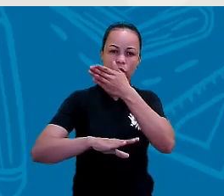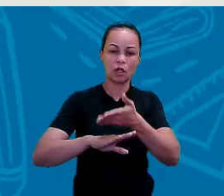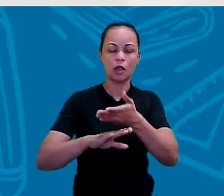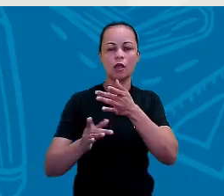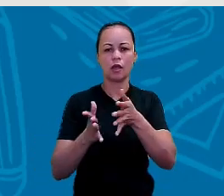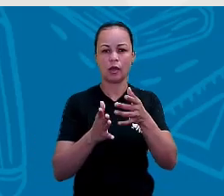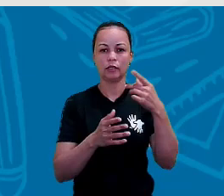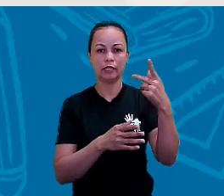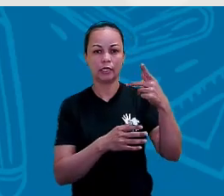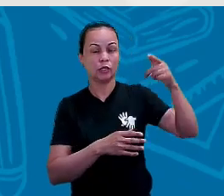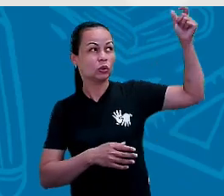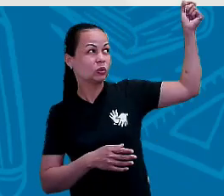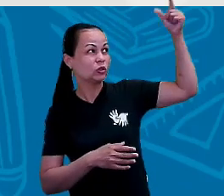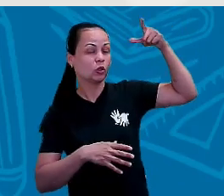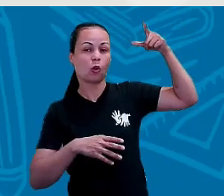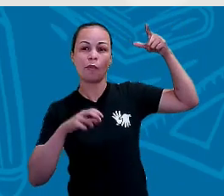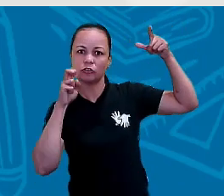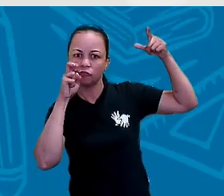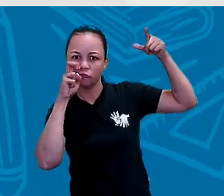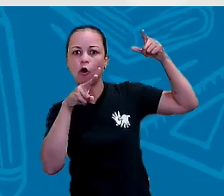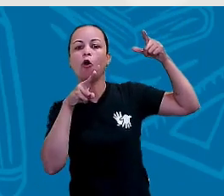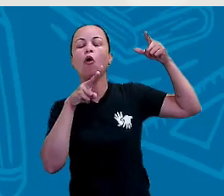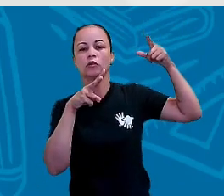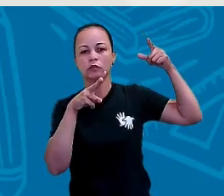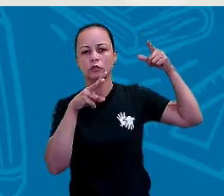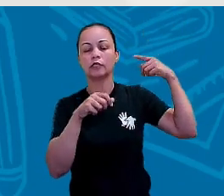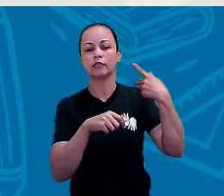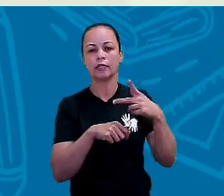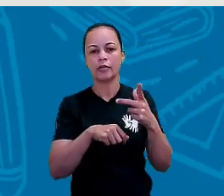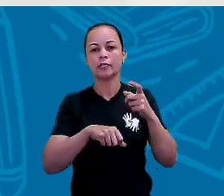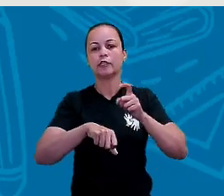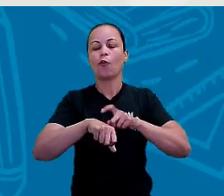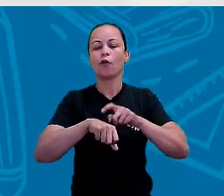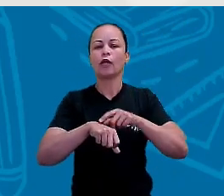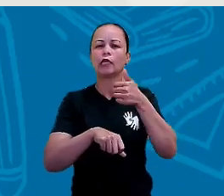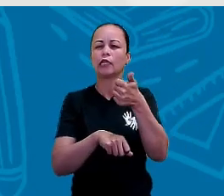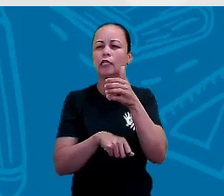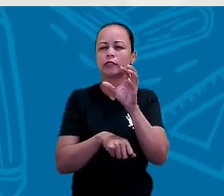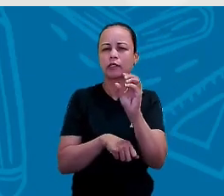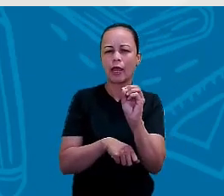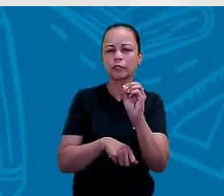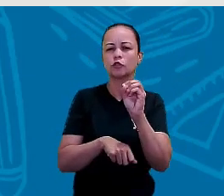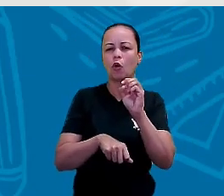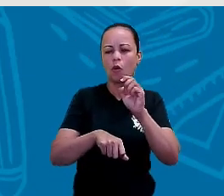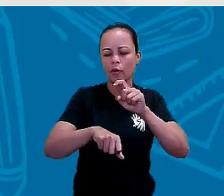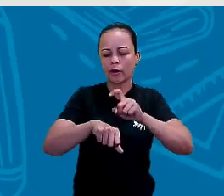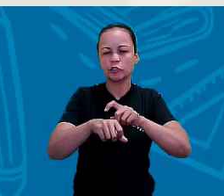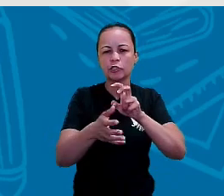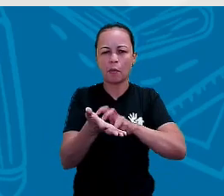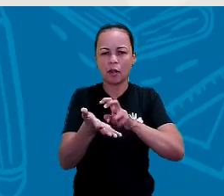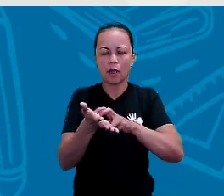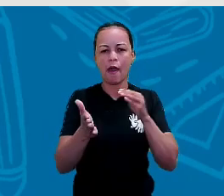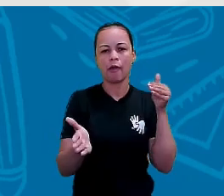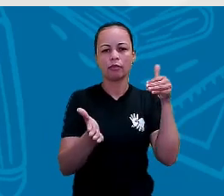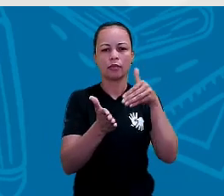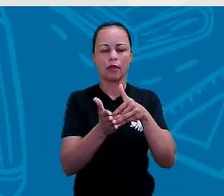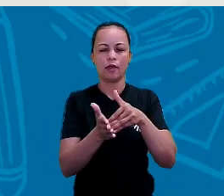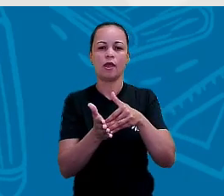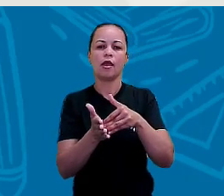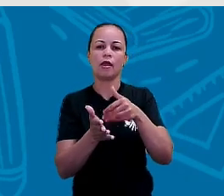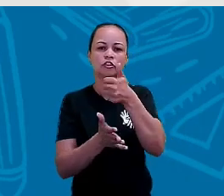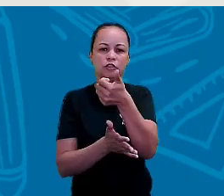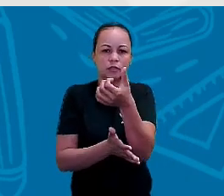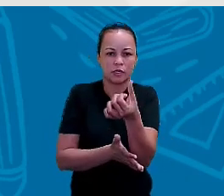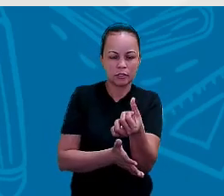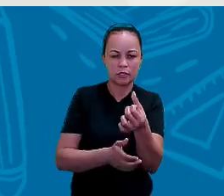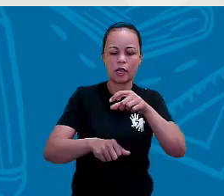intensa. E esse horário é justamente o horário das 10 horas da manhã até as 4 horas da tarde. Portanto,